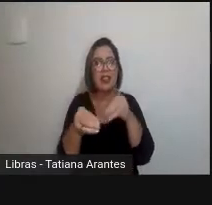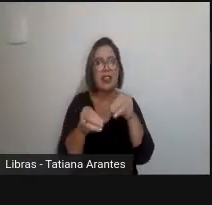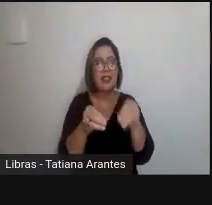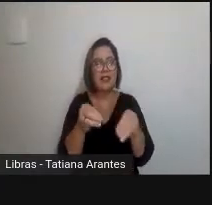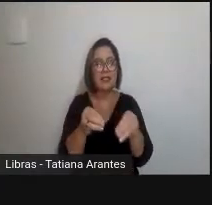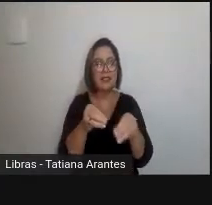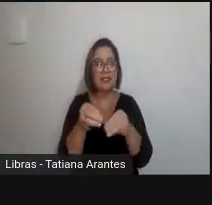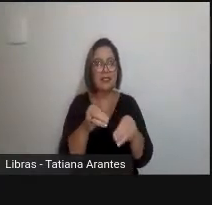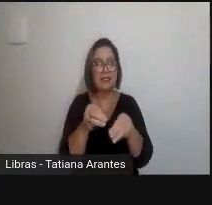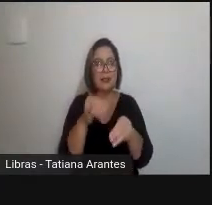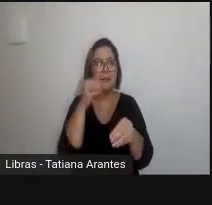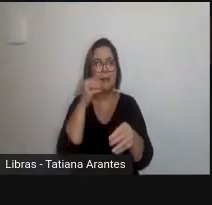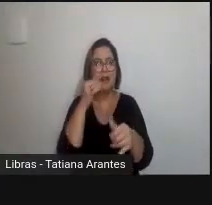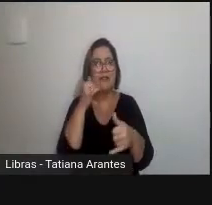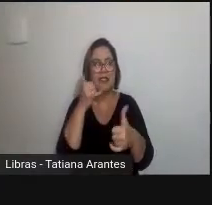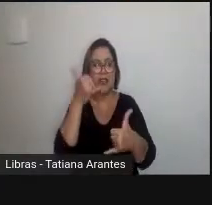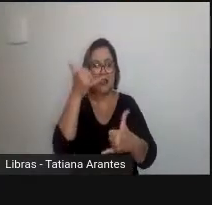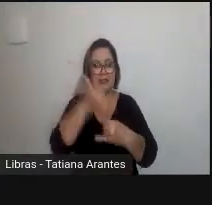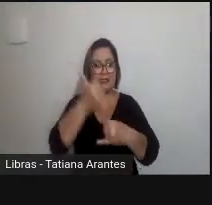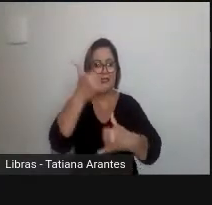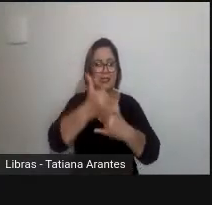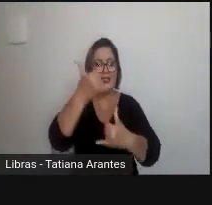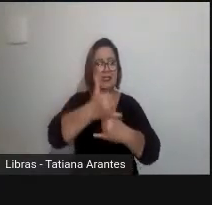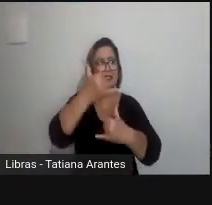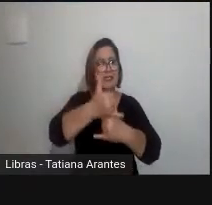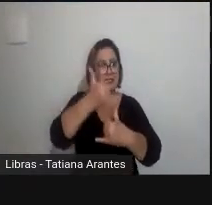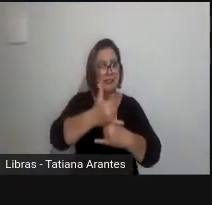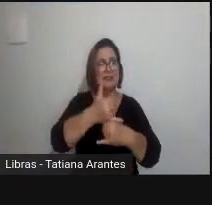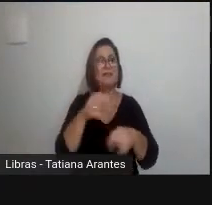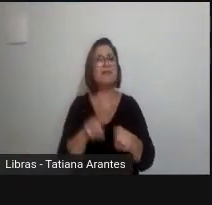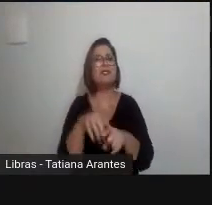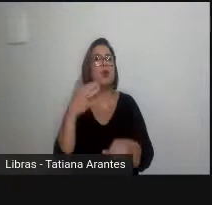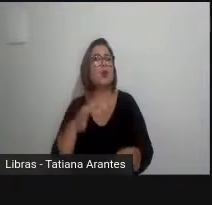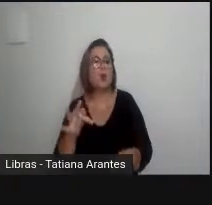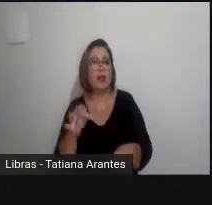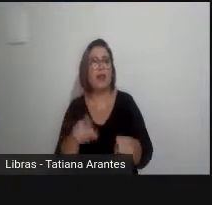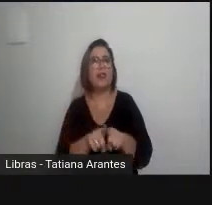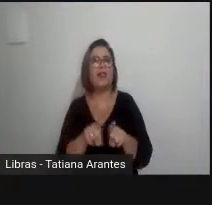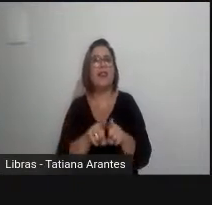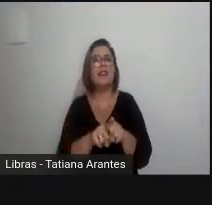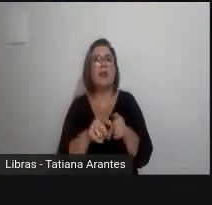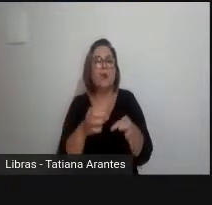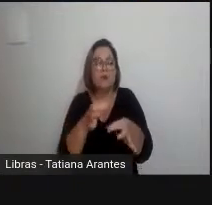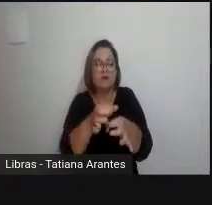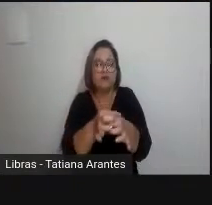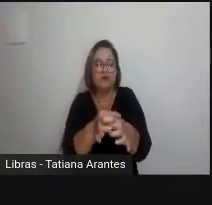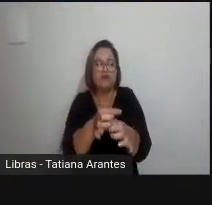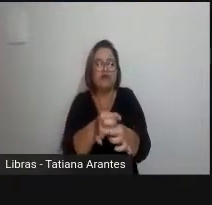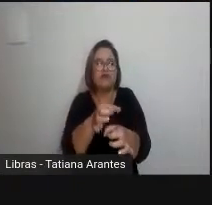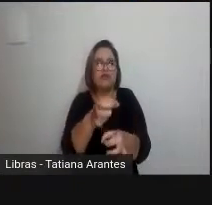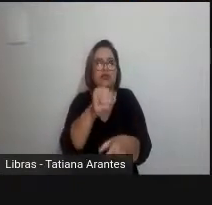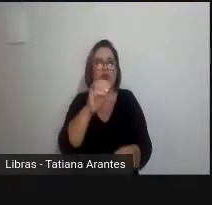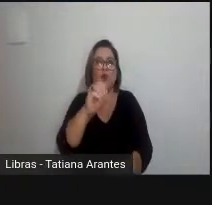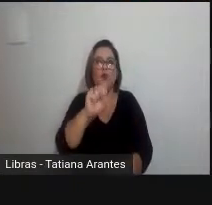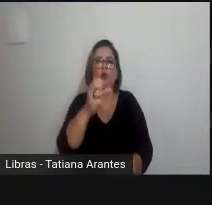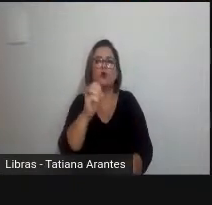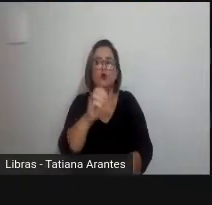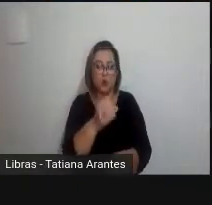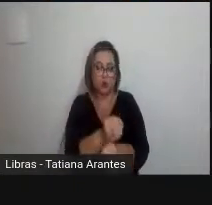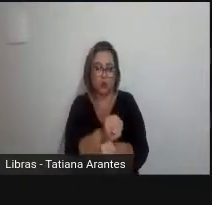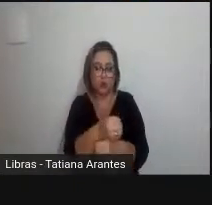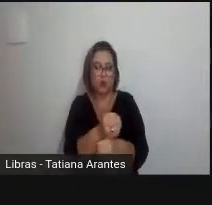amortecimento necessário, né? E esse material dos anéis fibrosos, ele é feito ele